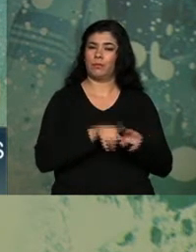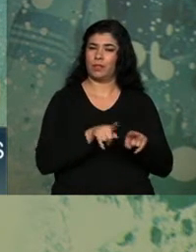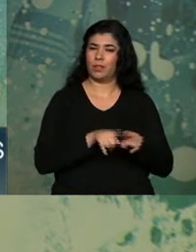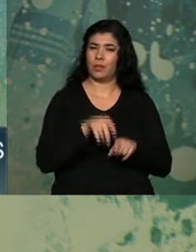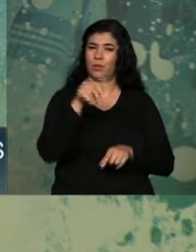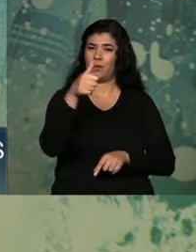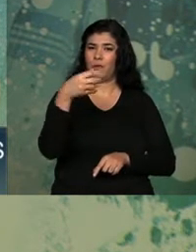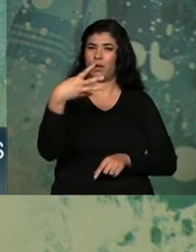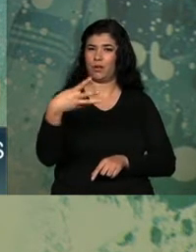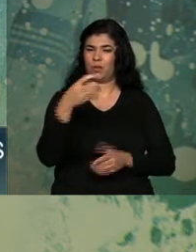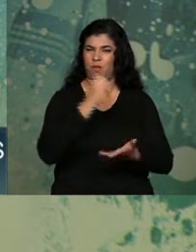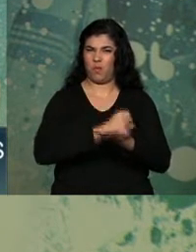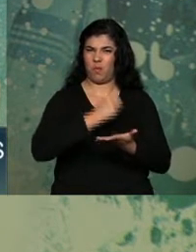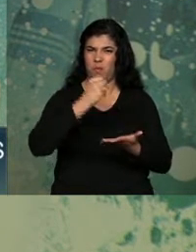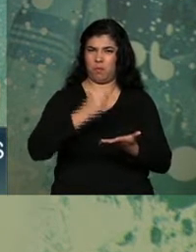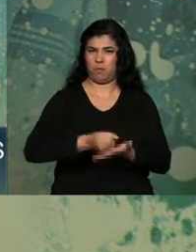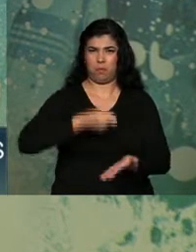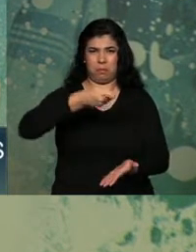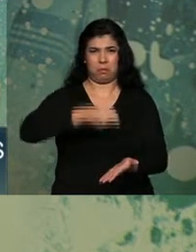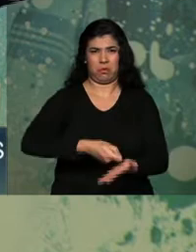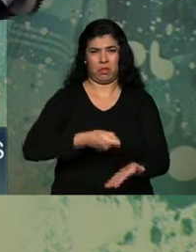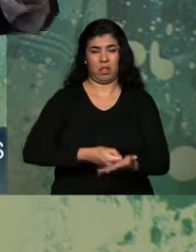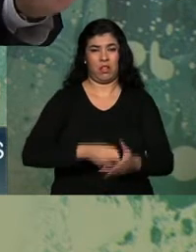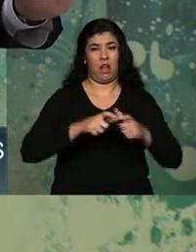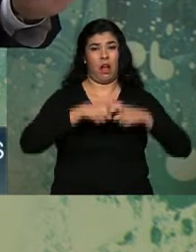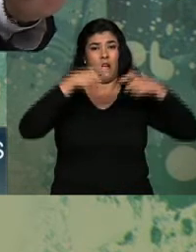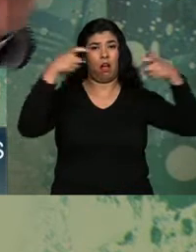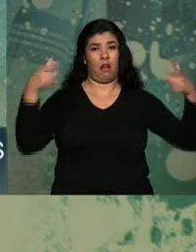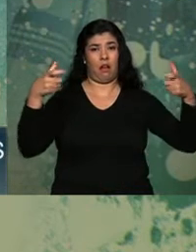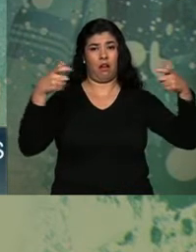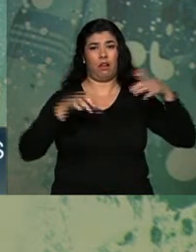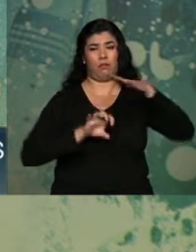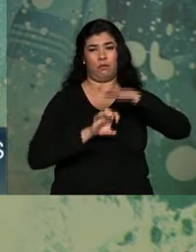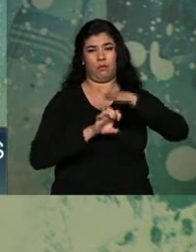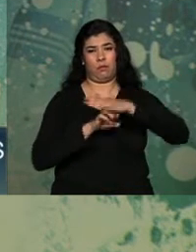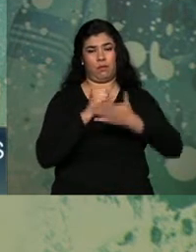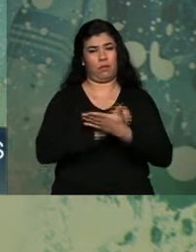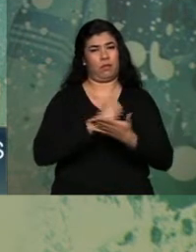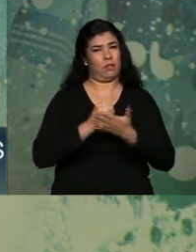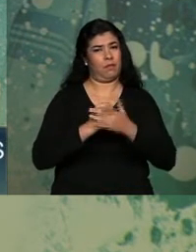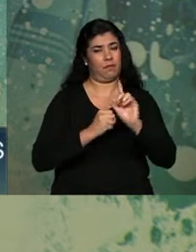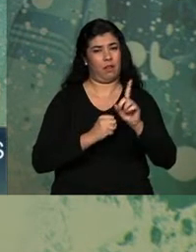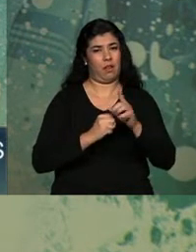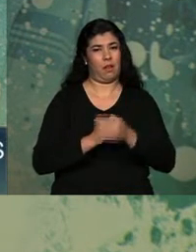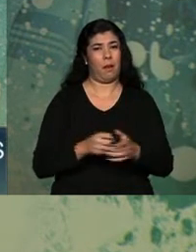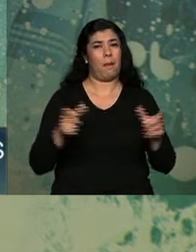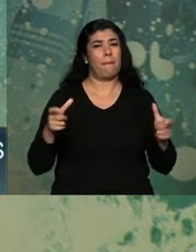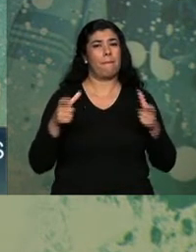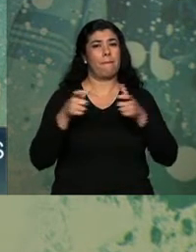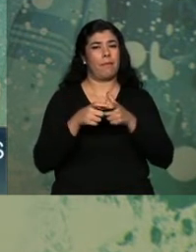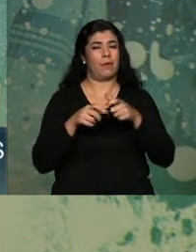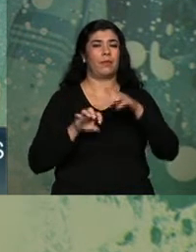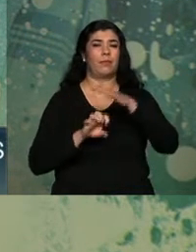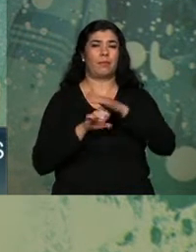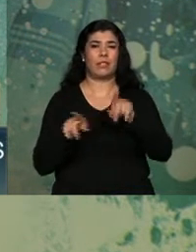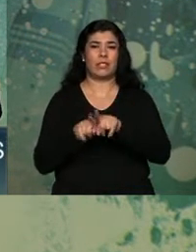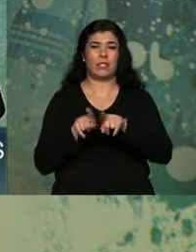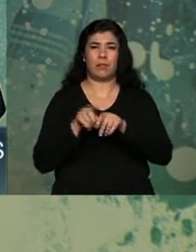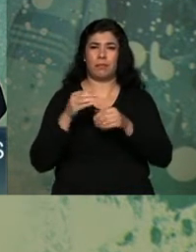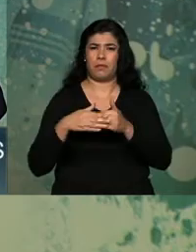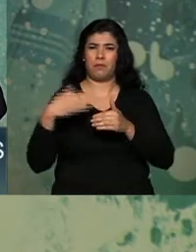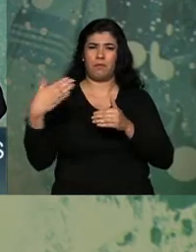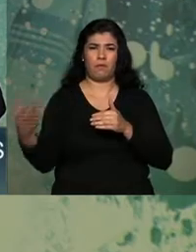obrigatoriedade de contratação das médias e grandes empresas. Mas as micro e pequenas empresas ficaram